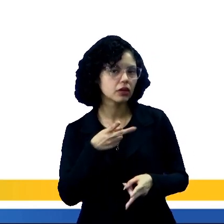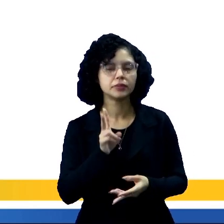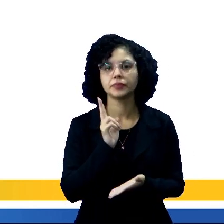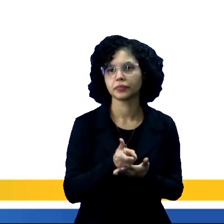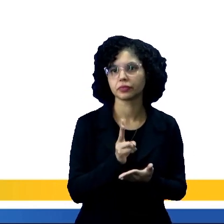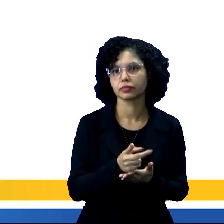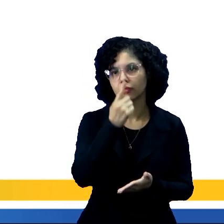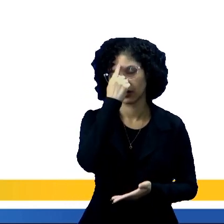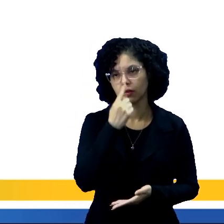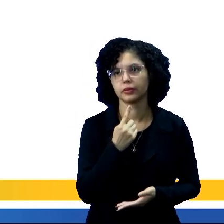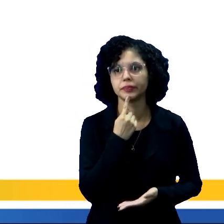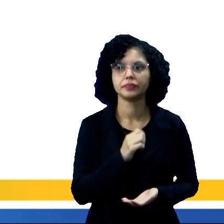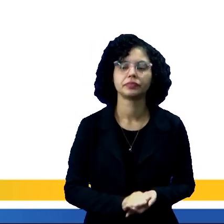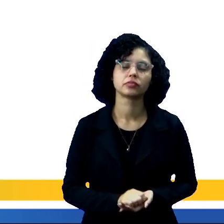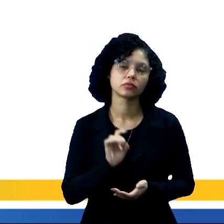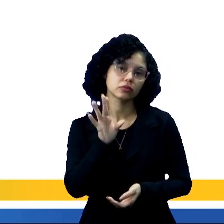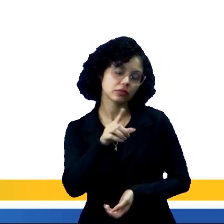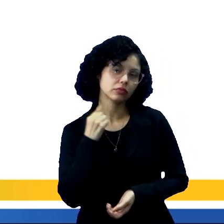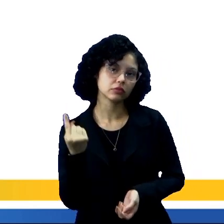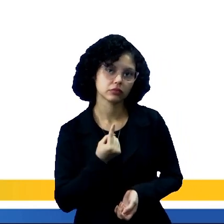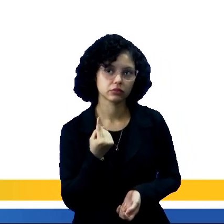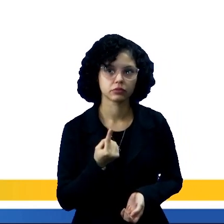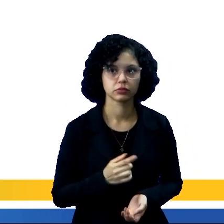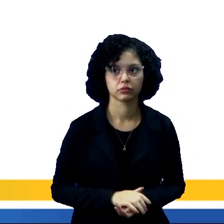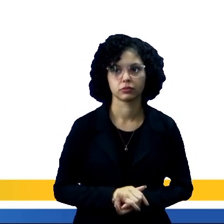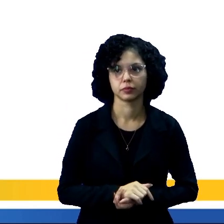desenho. Ele só fez o giro.